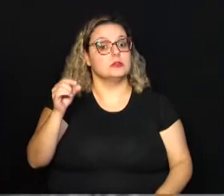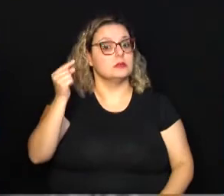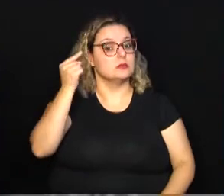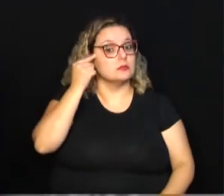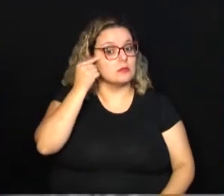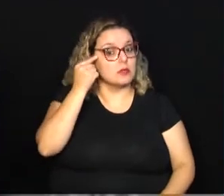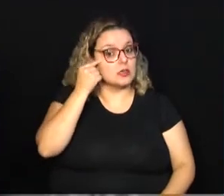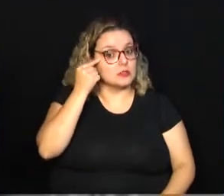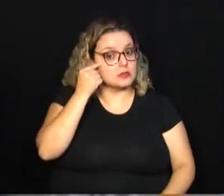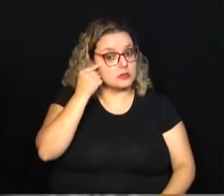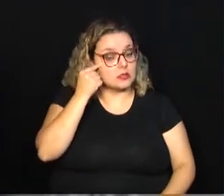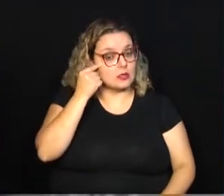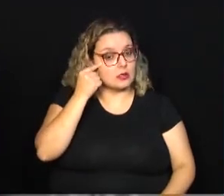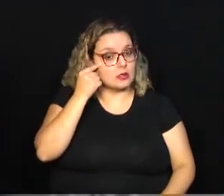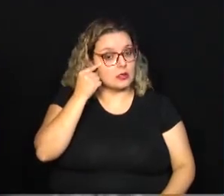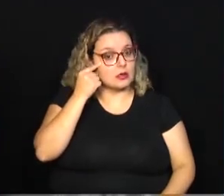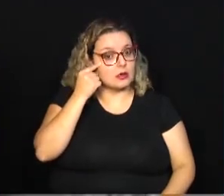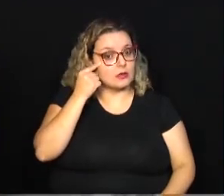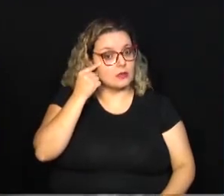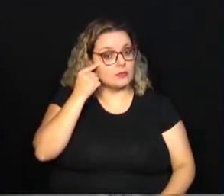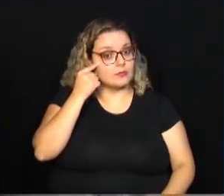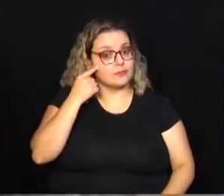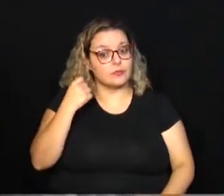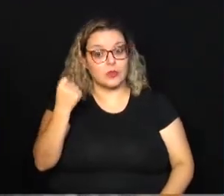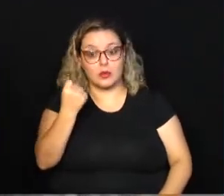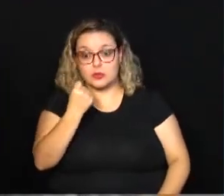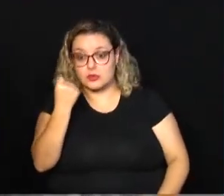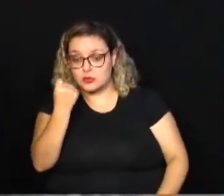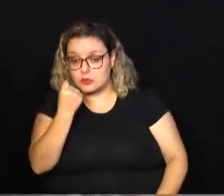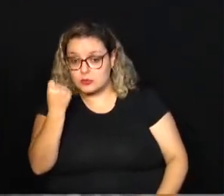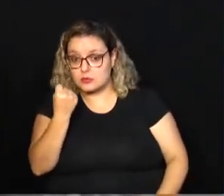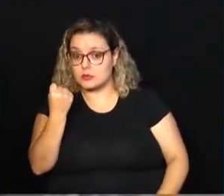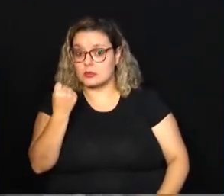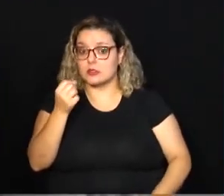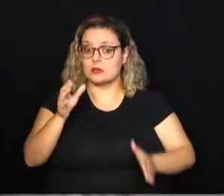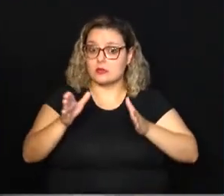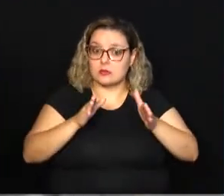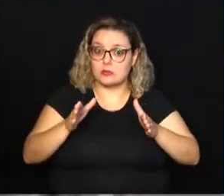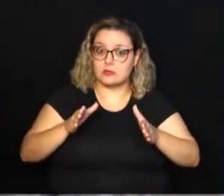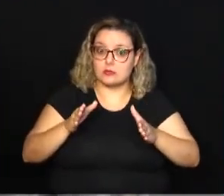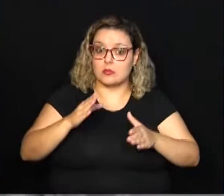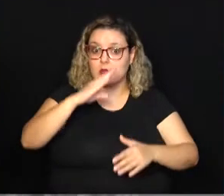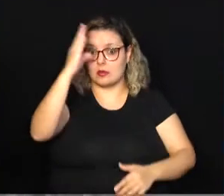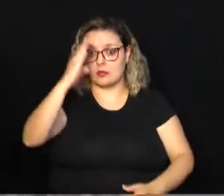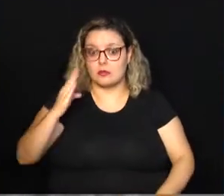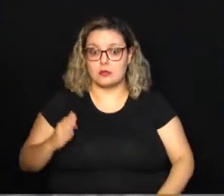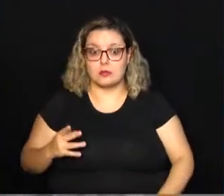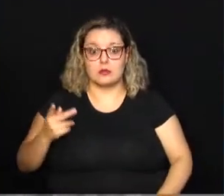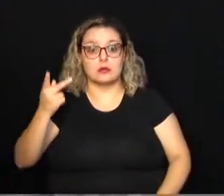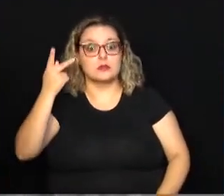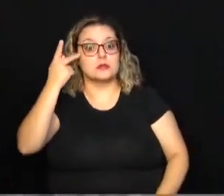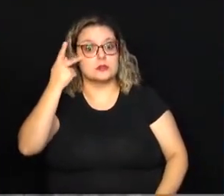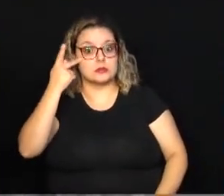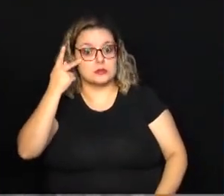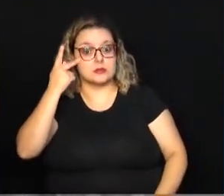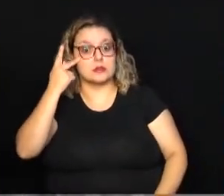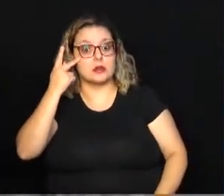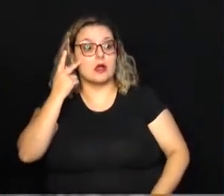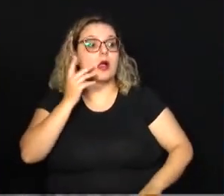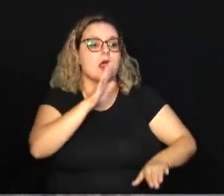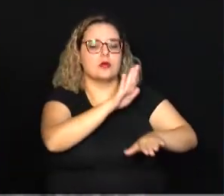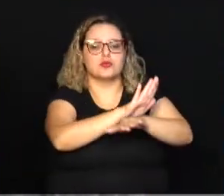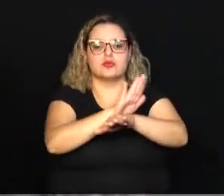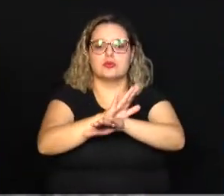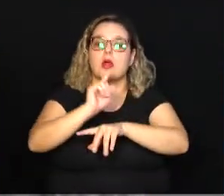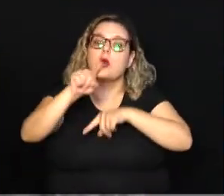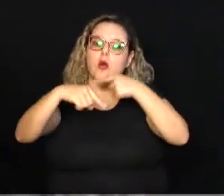numa situação de um agravamento na situação nacional, São Paulo teria que acudir outros